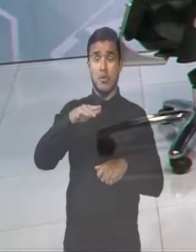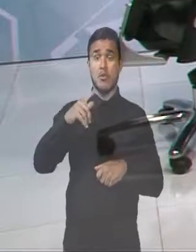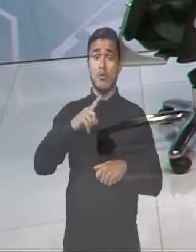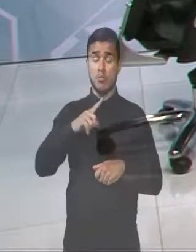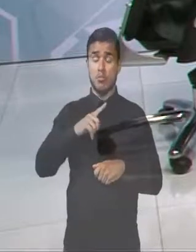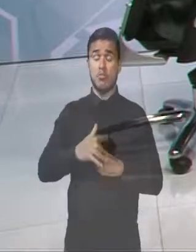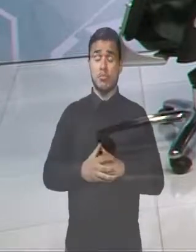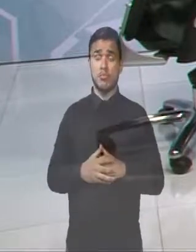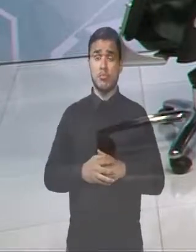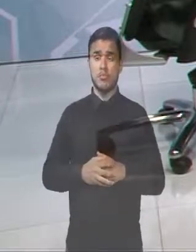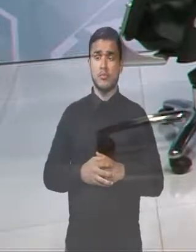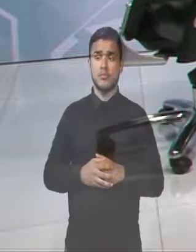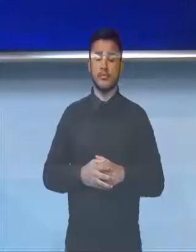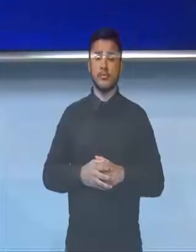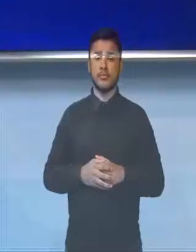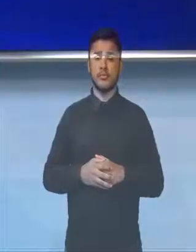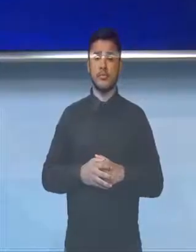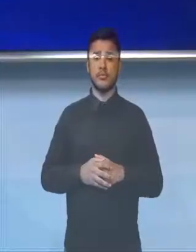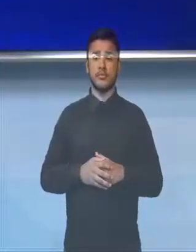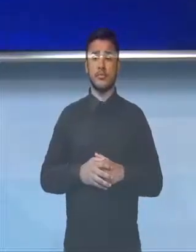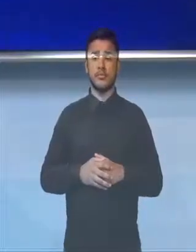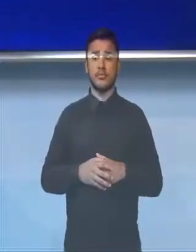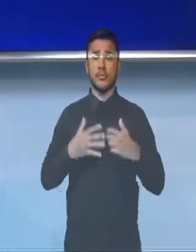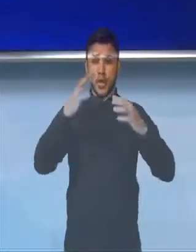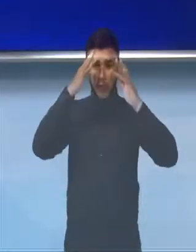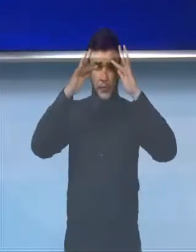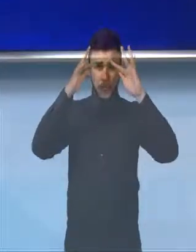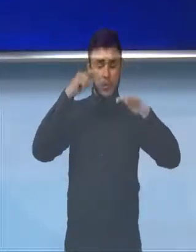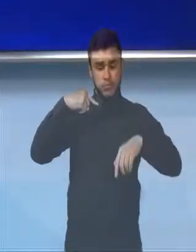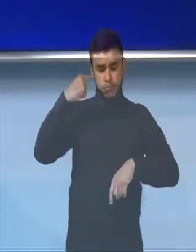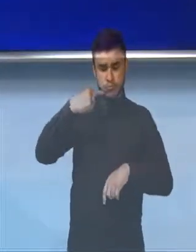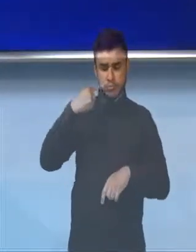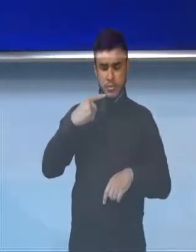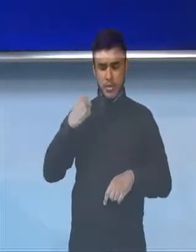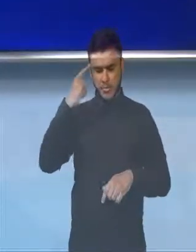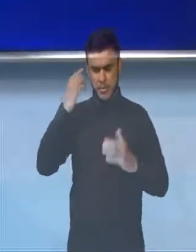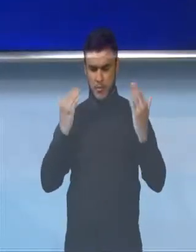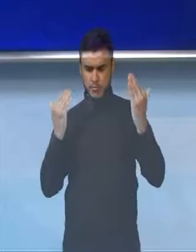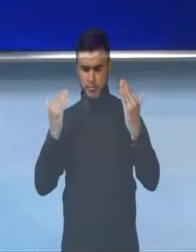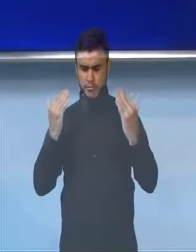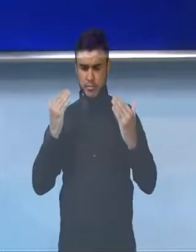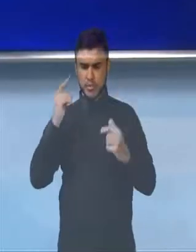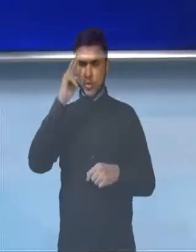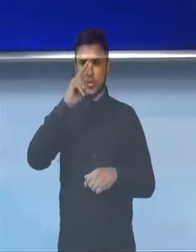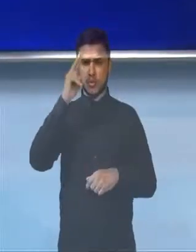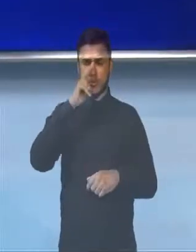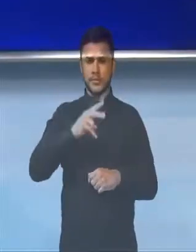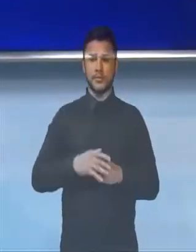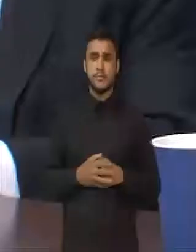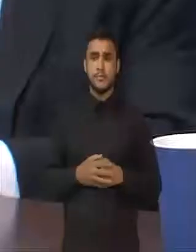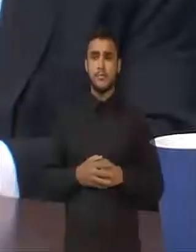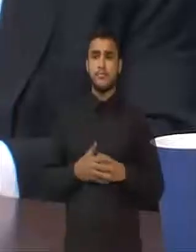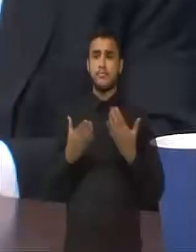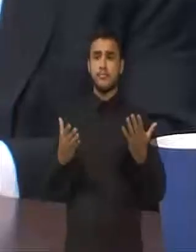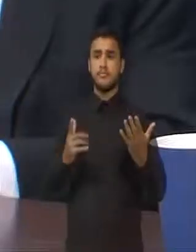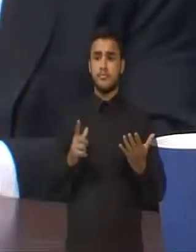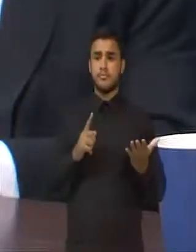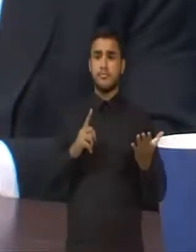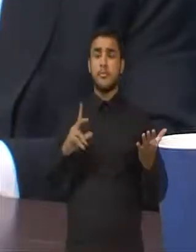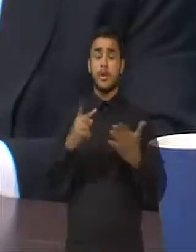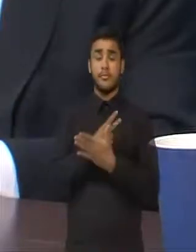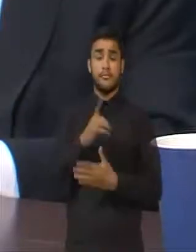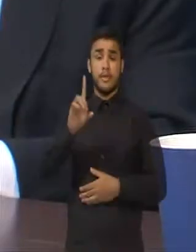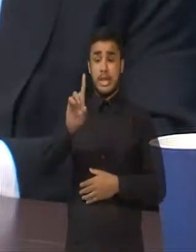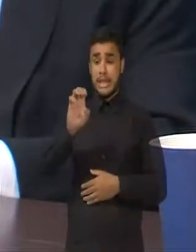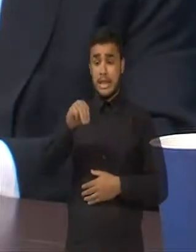filosofia, da filosofia do direito do que da história. O Norberto Bobbio via uma ameaça para a